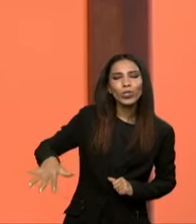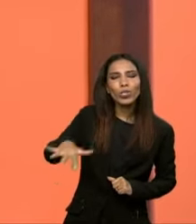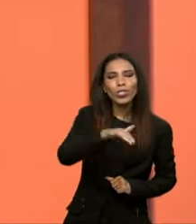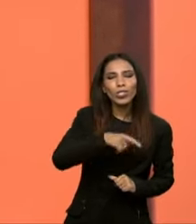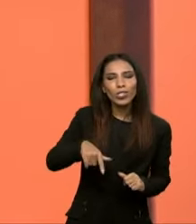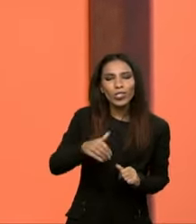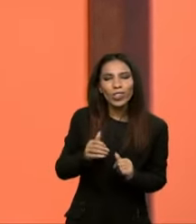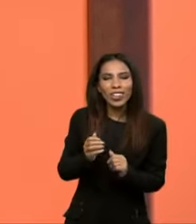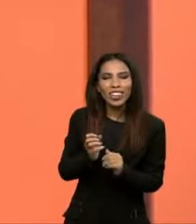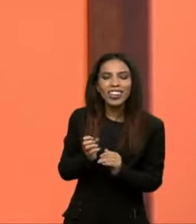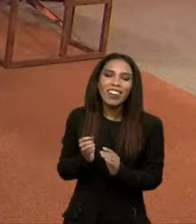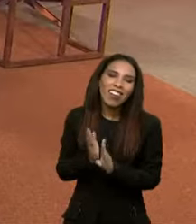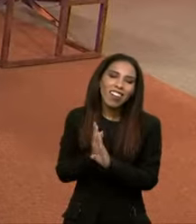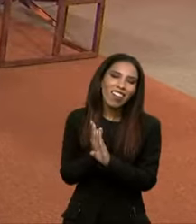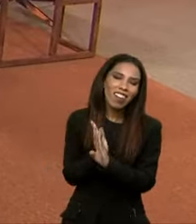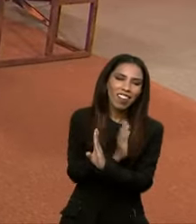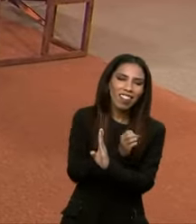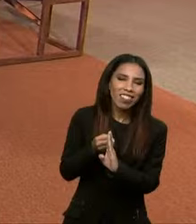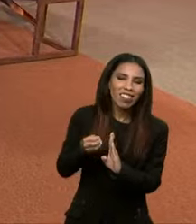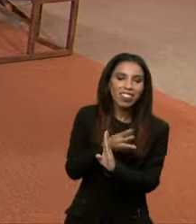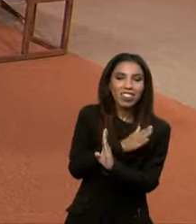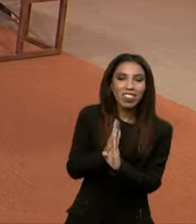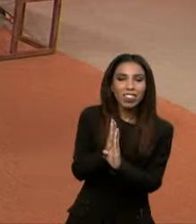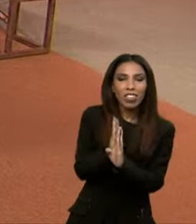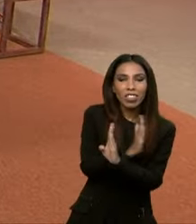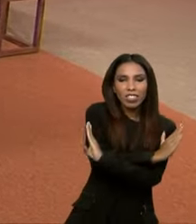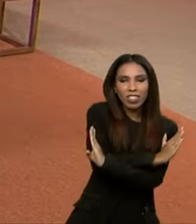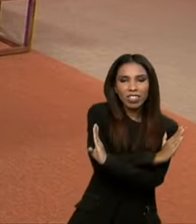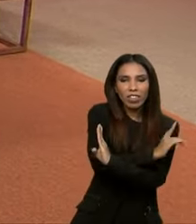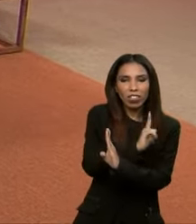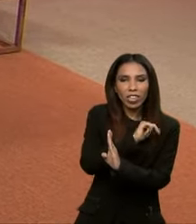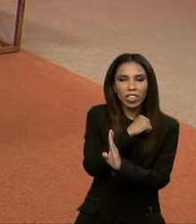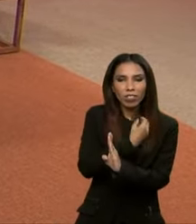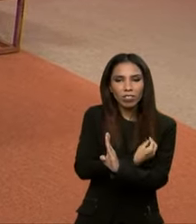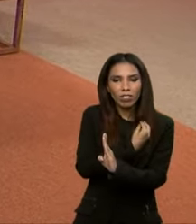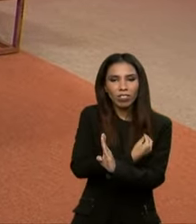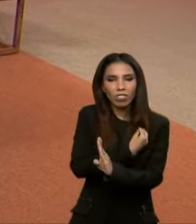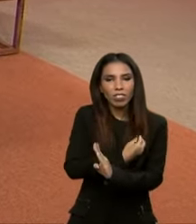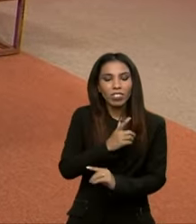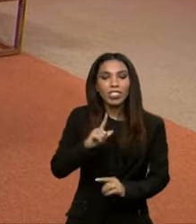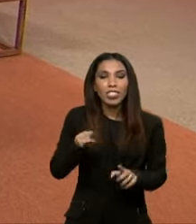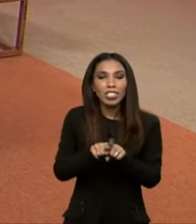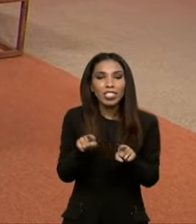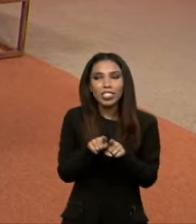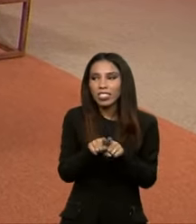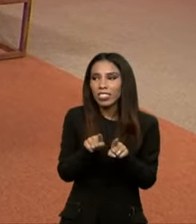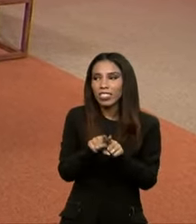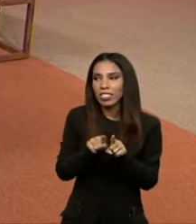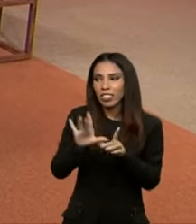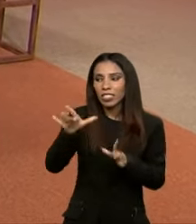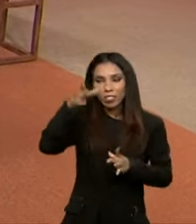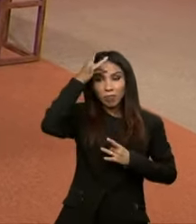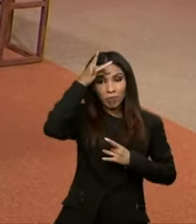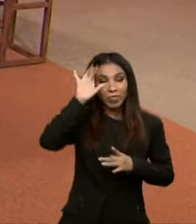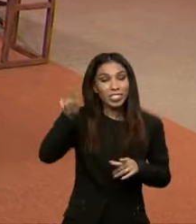também porque eu sou completamente apaixonada por arquétipos femininos... Sim. Desagradáveis.